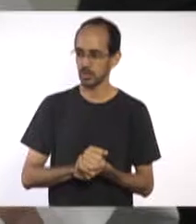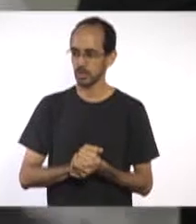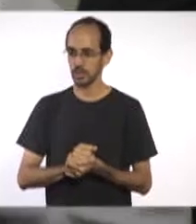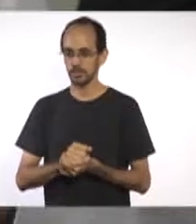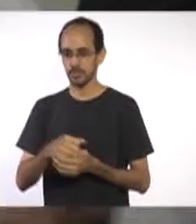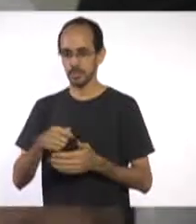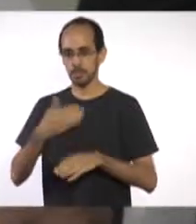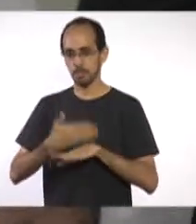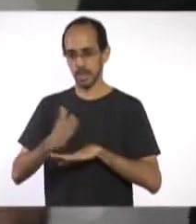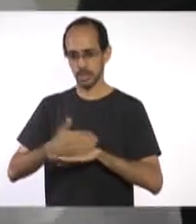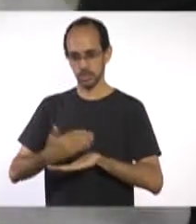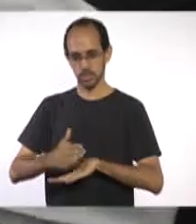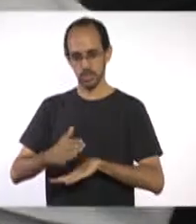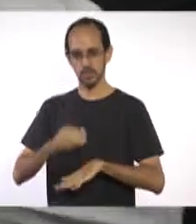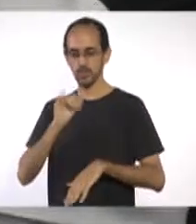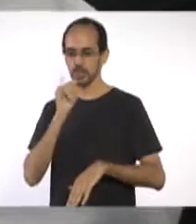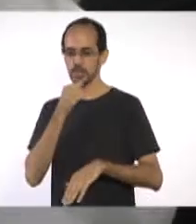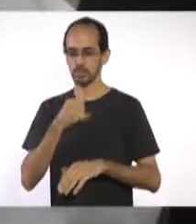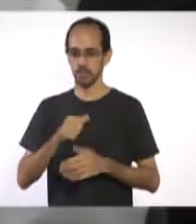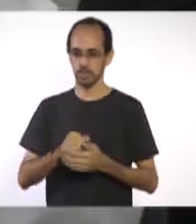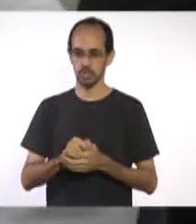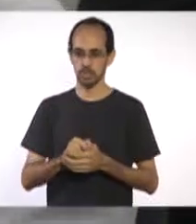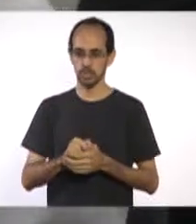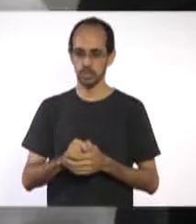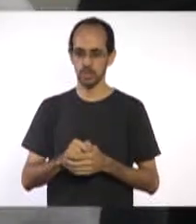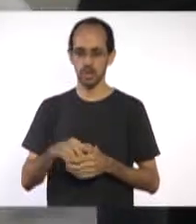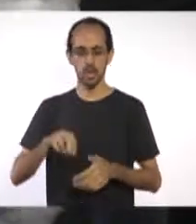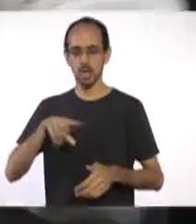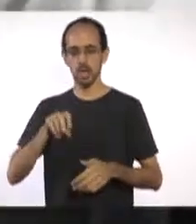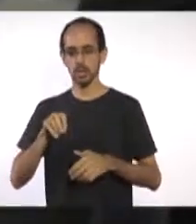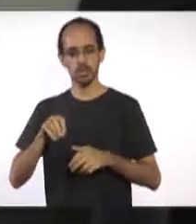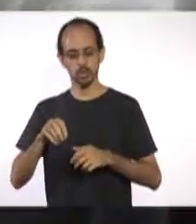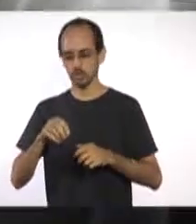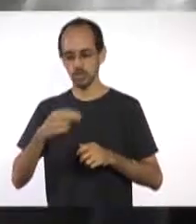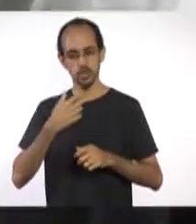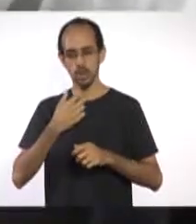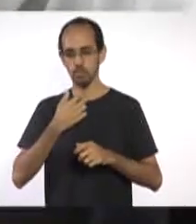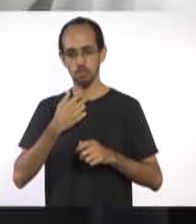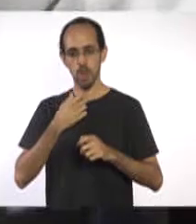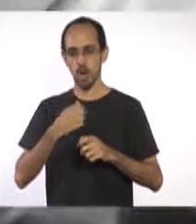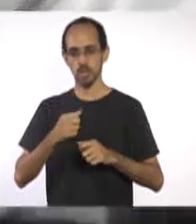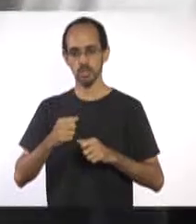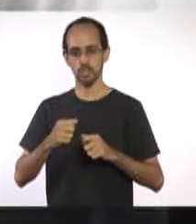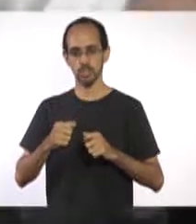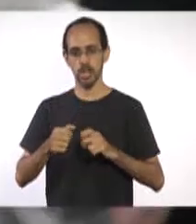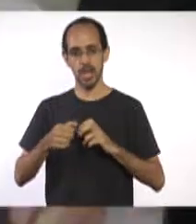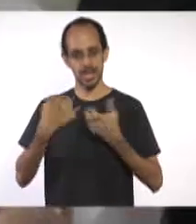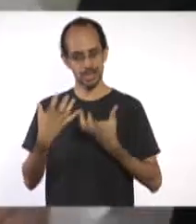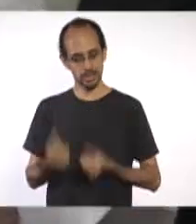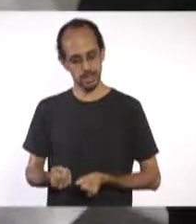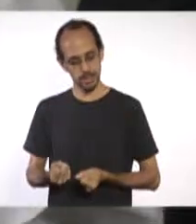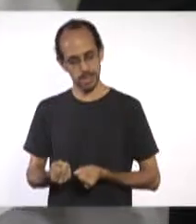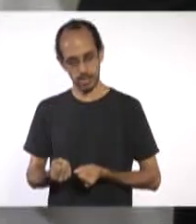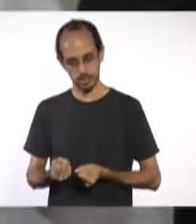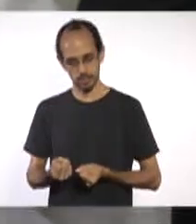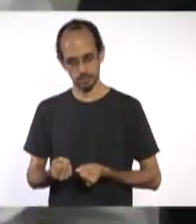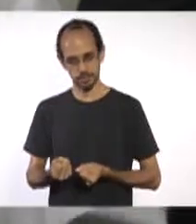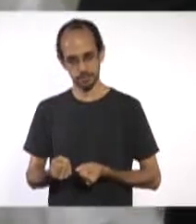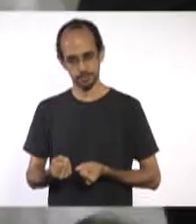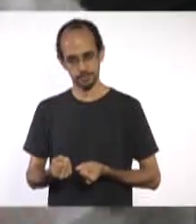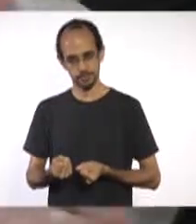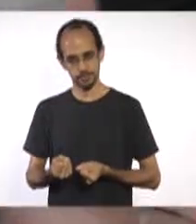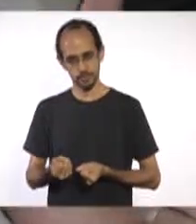né? É condenável, não podemos de forma alguma admitir, e eu acho que,